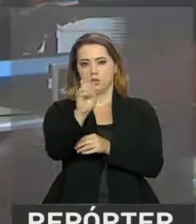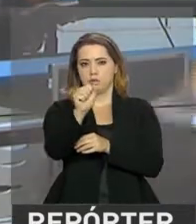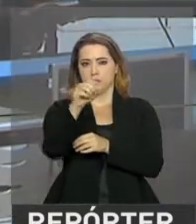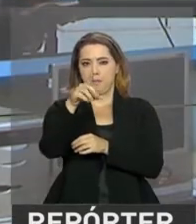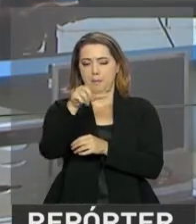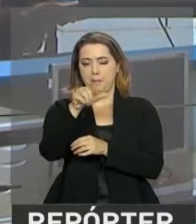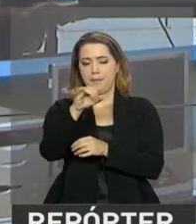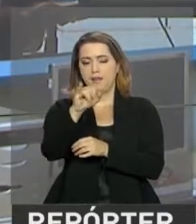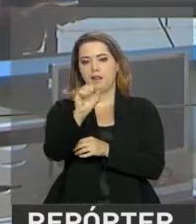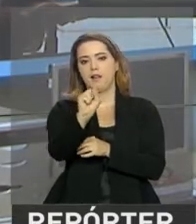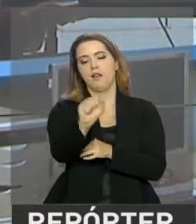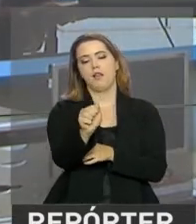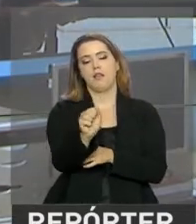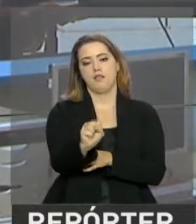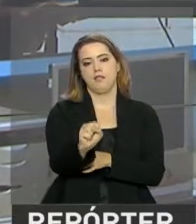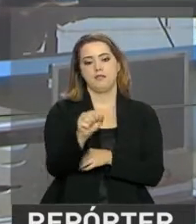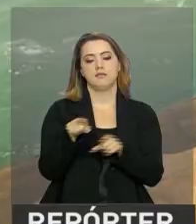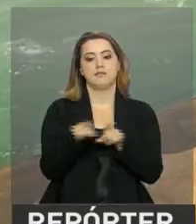detalhes com a repórter Natália Mello.